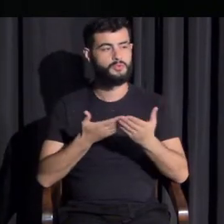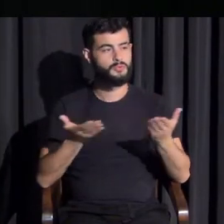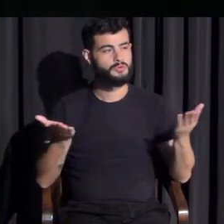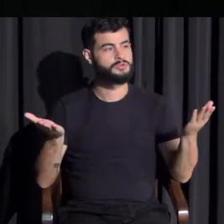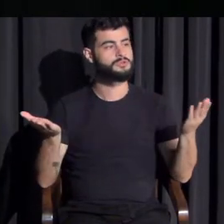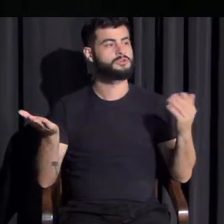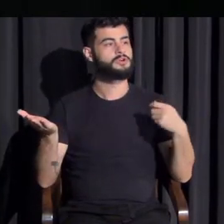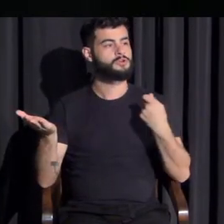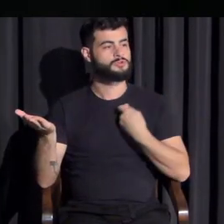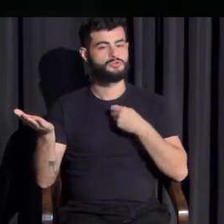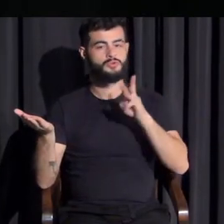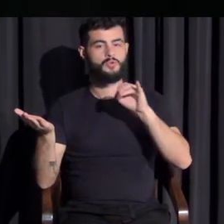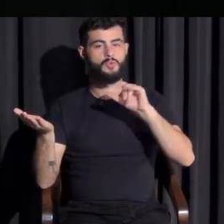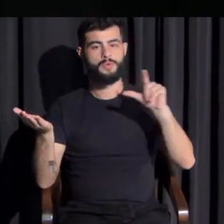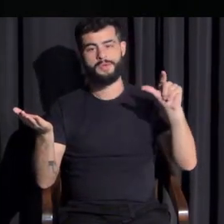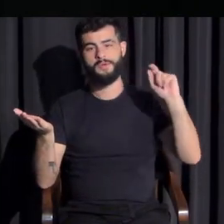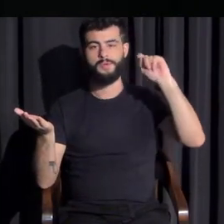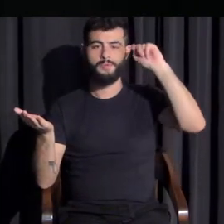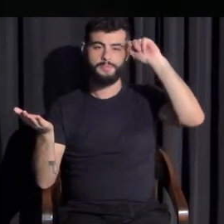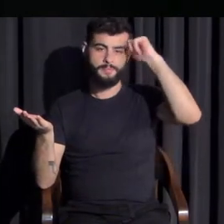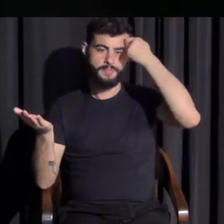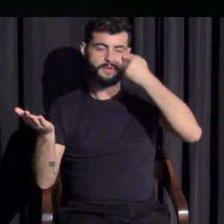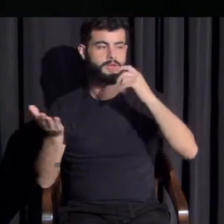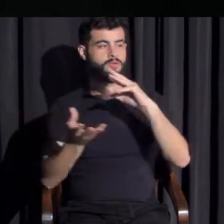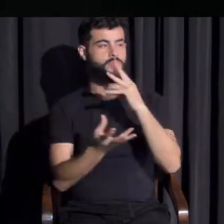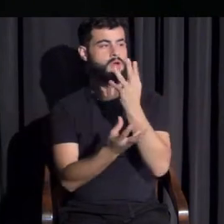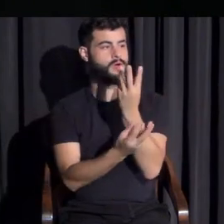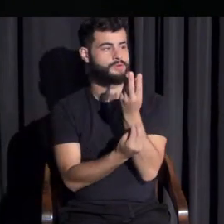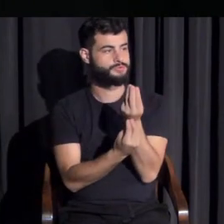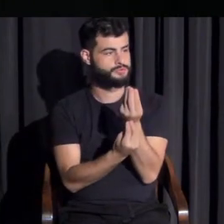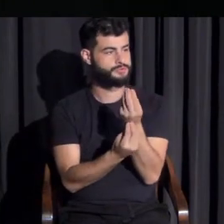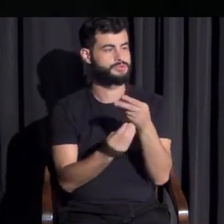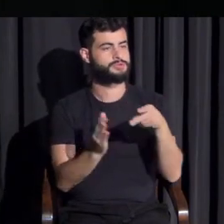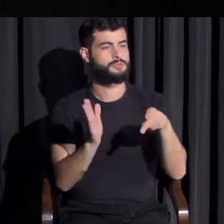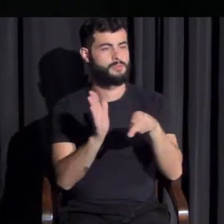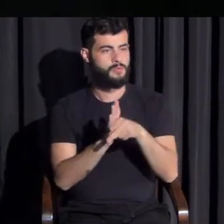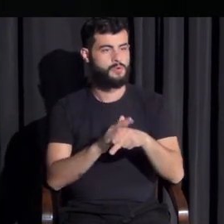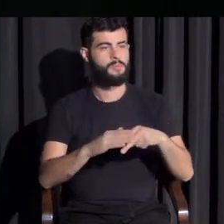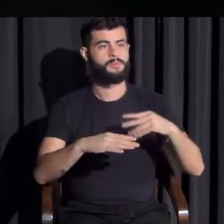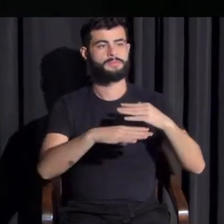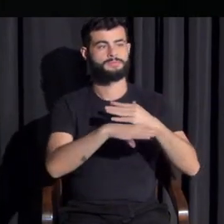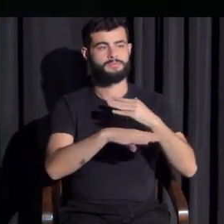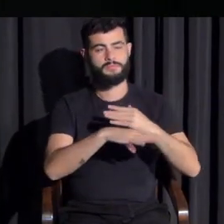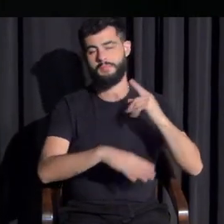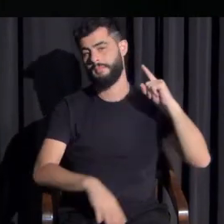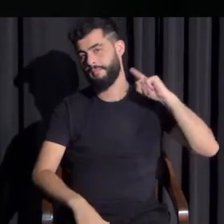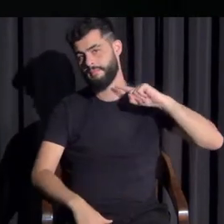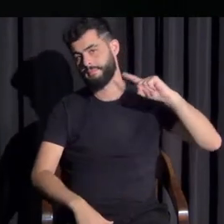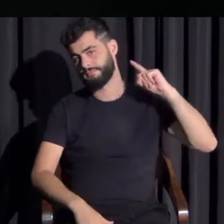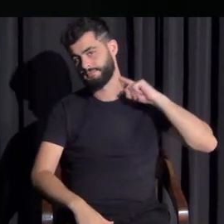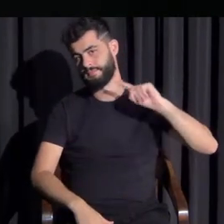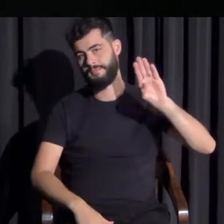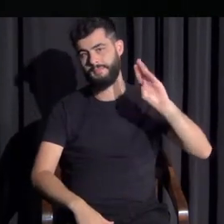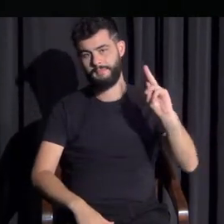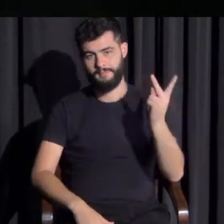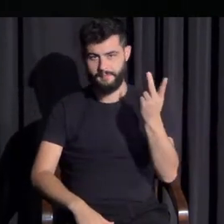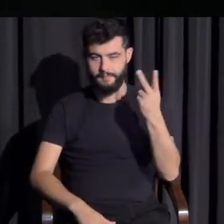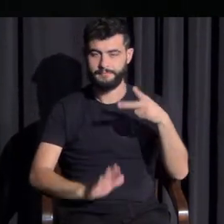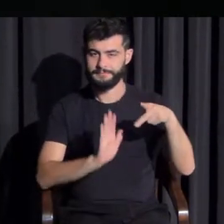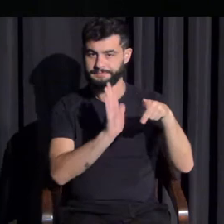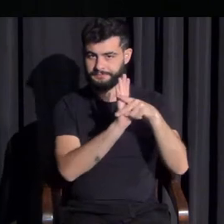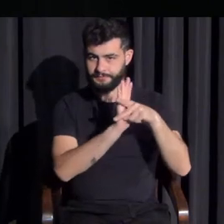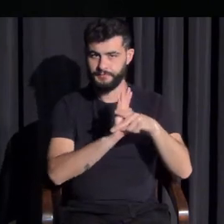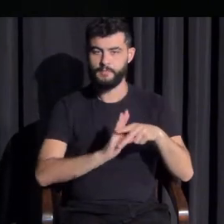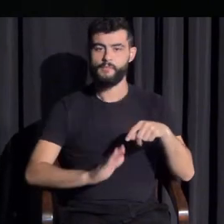homem preto, artista, potente plural, das Minas Gerais, de Belo Horizonte. Estou